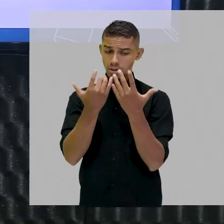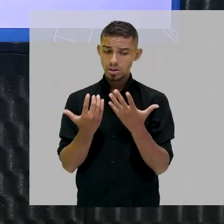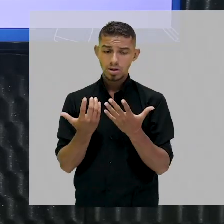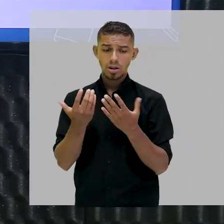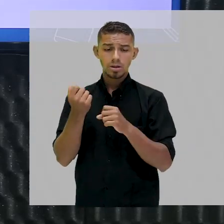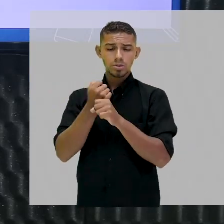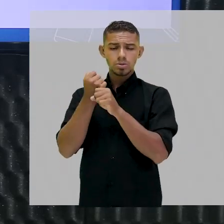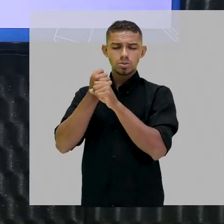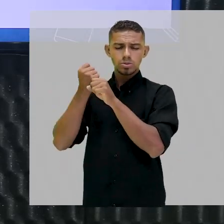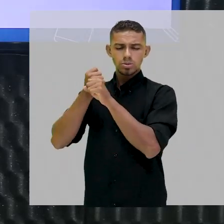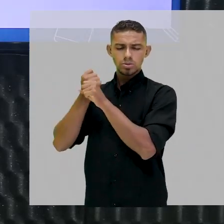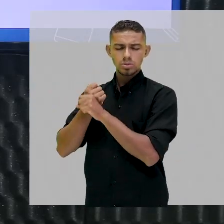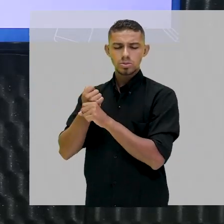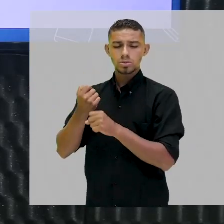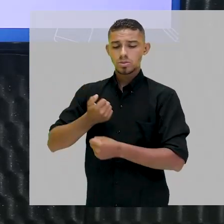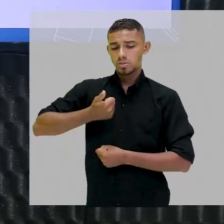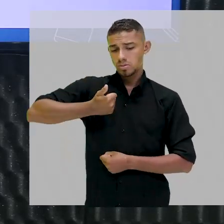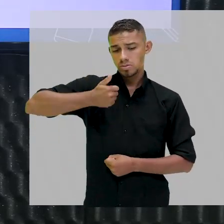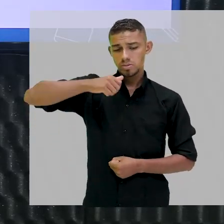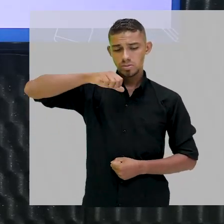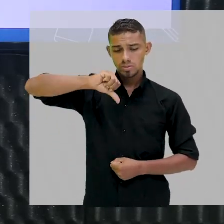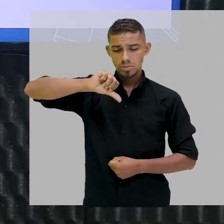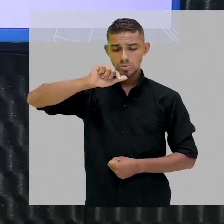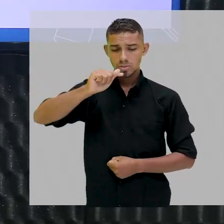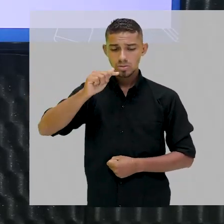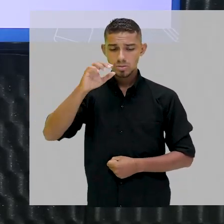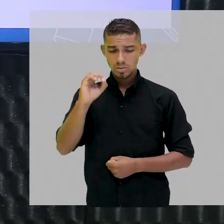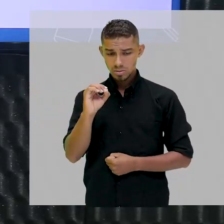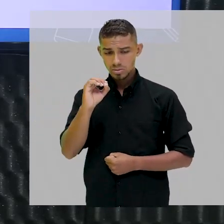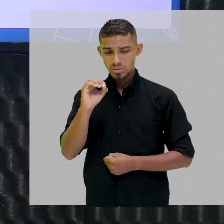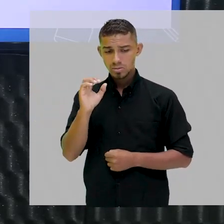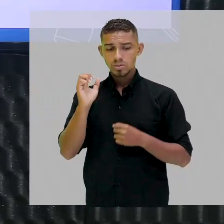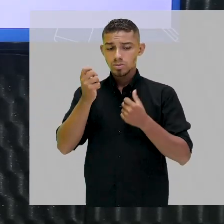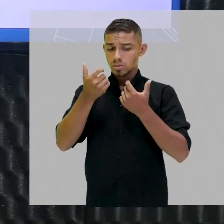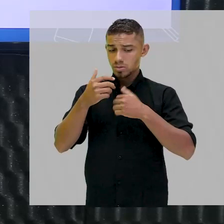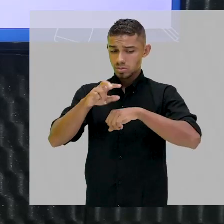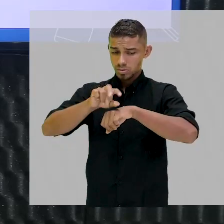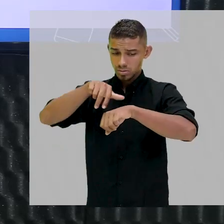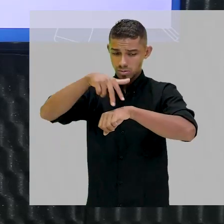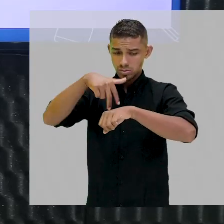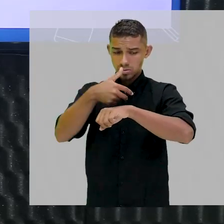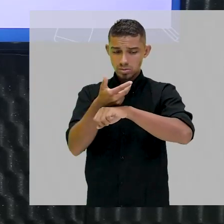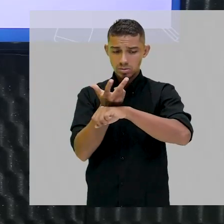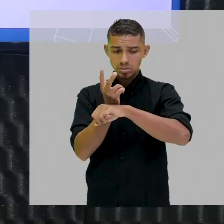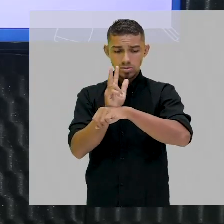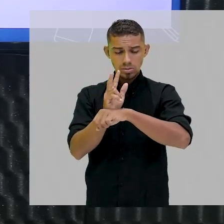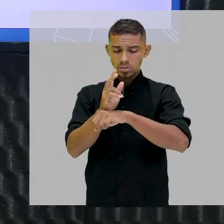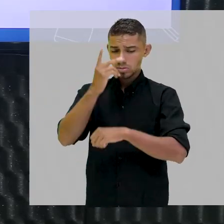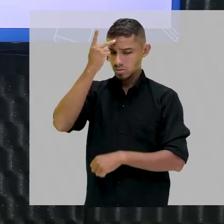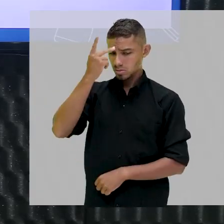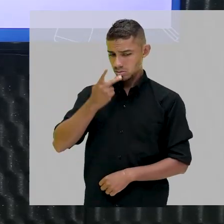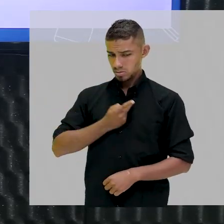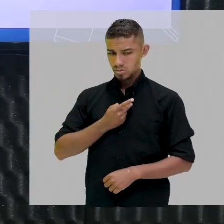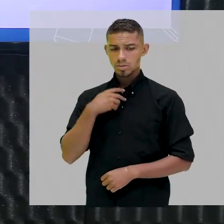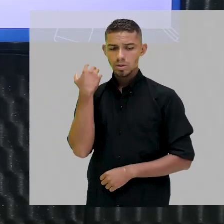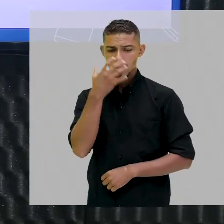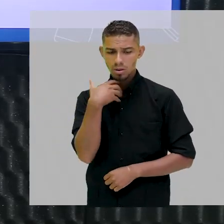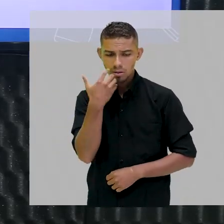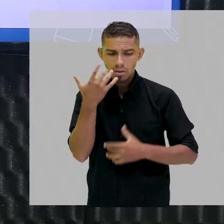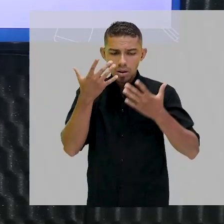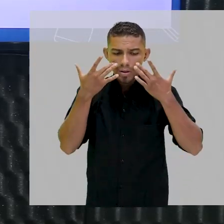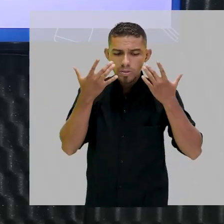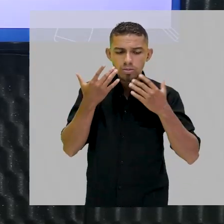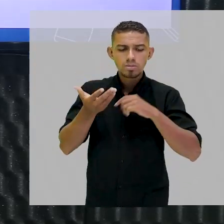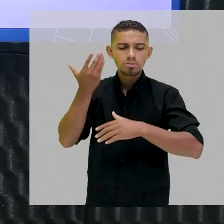de 1970, o break dance tem passos inspirados nos cantores dançarinos